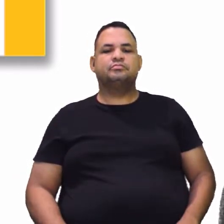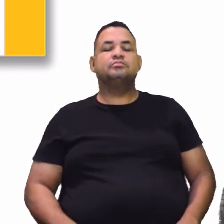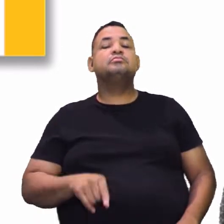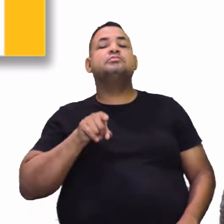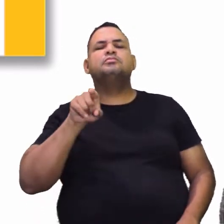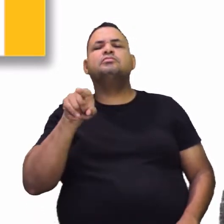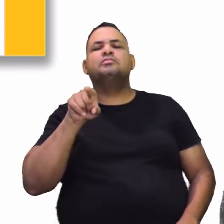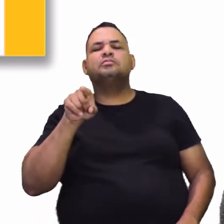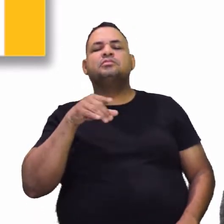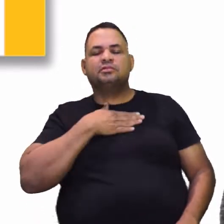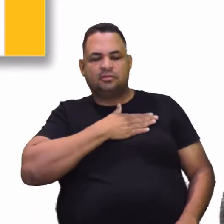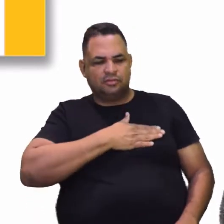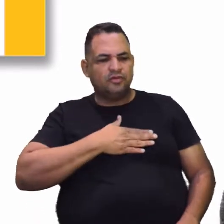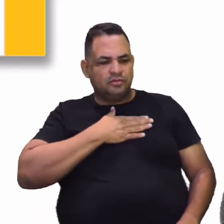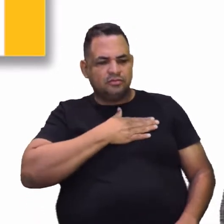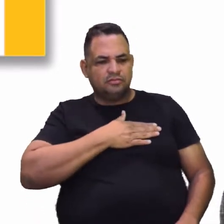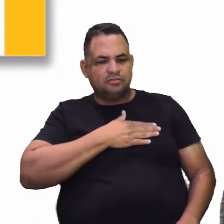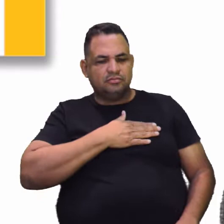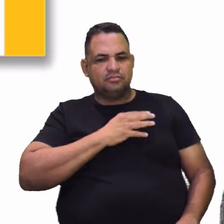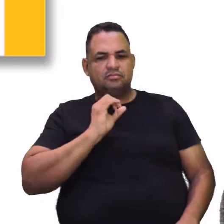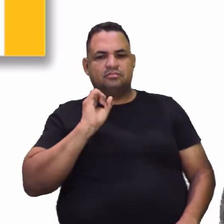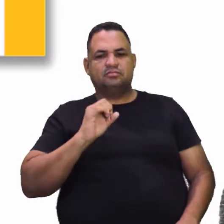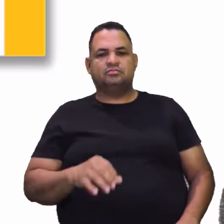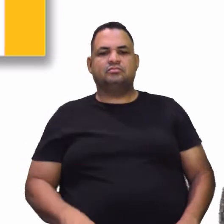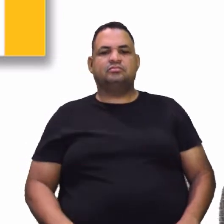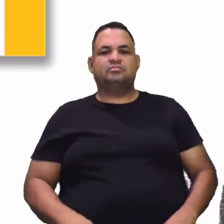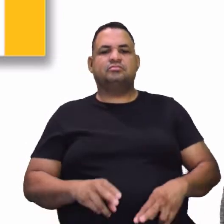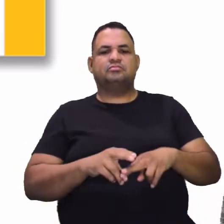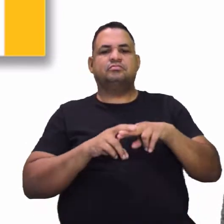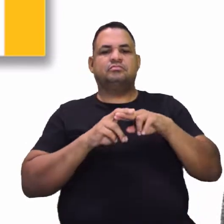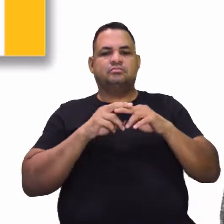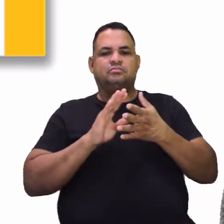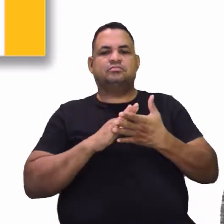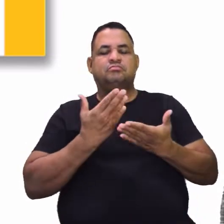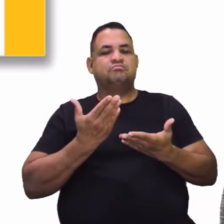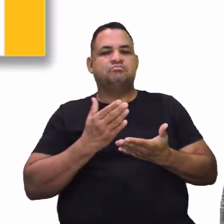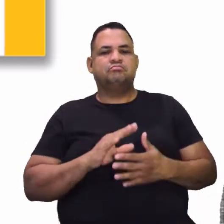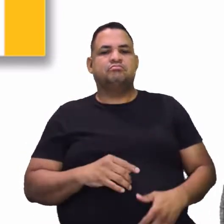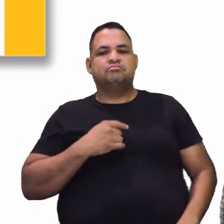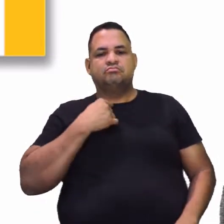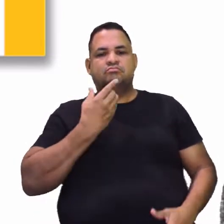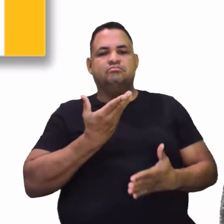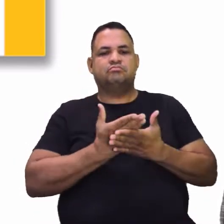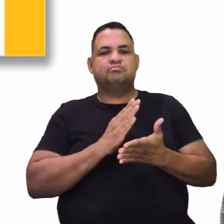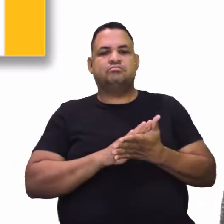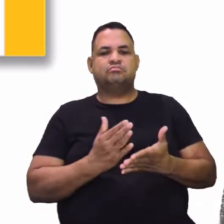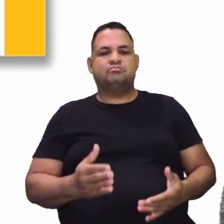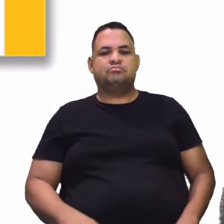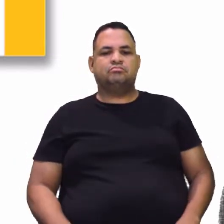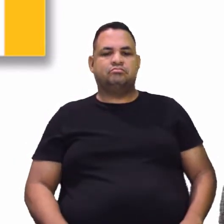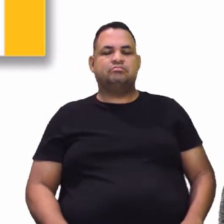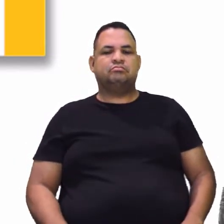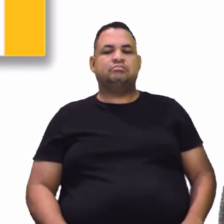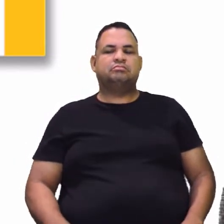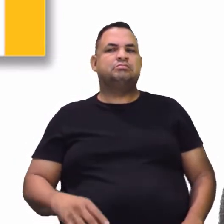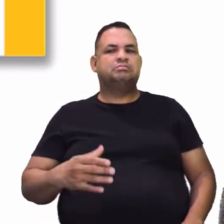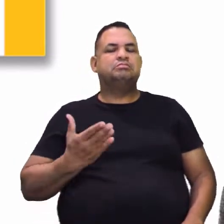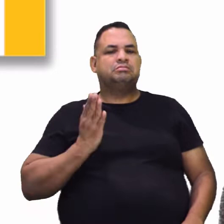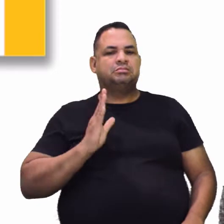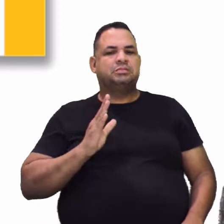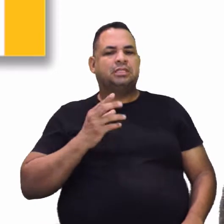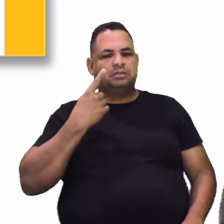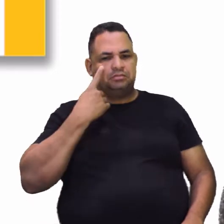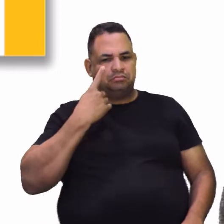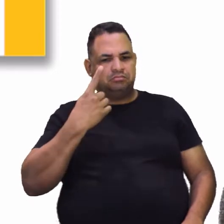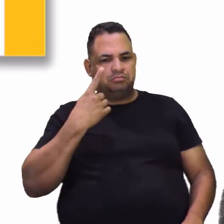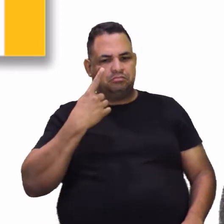e você? Você gosta? Certo? Então, por isso que seria interessante traduzir isso. Inclusive, eu tenho certeza que muitos de vocês já